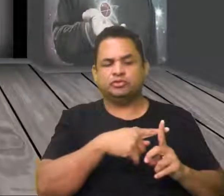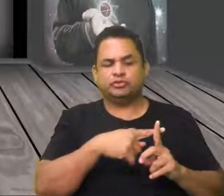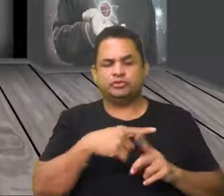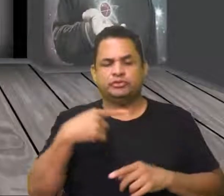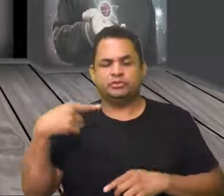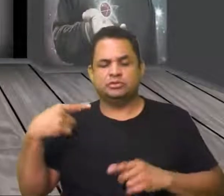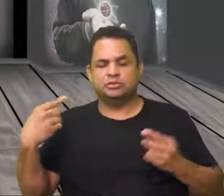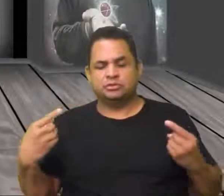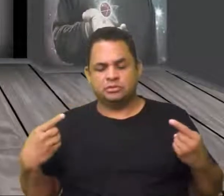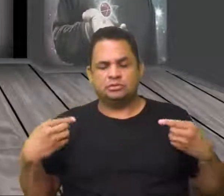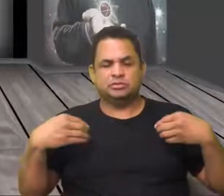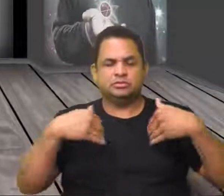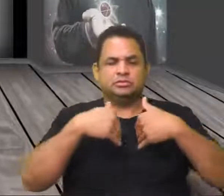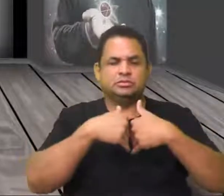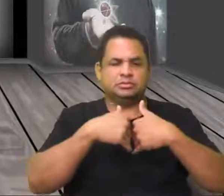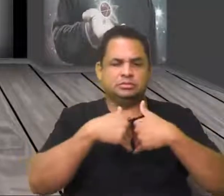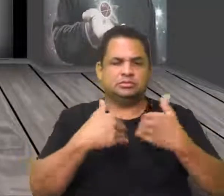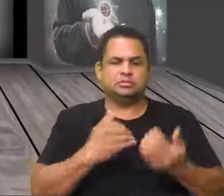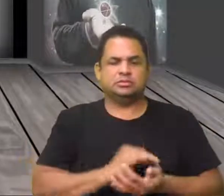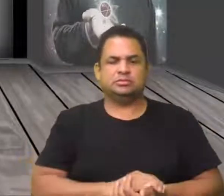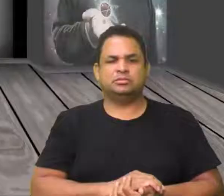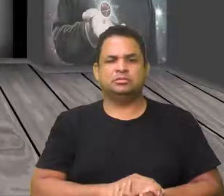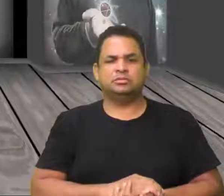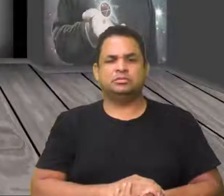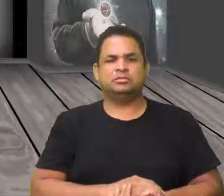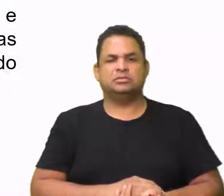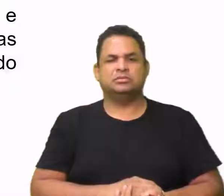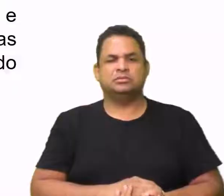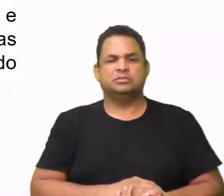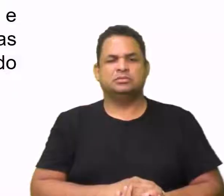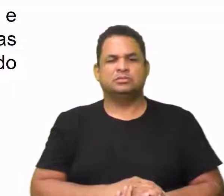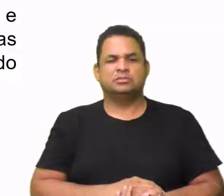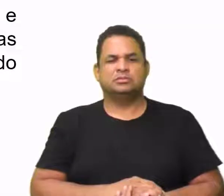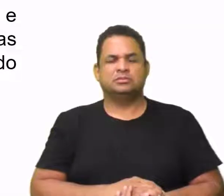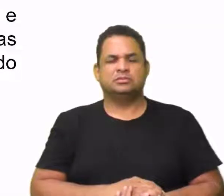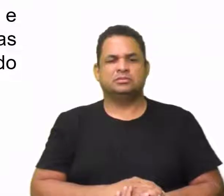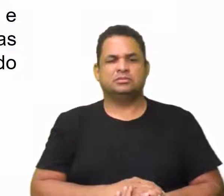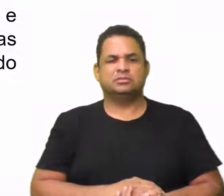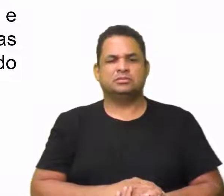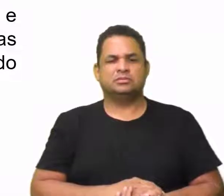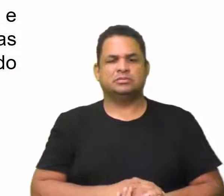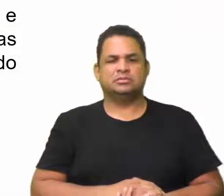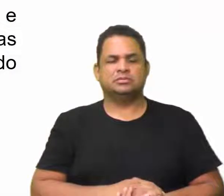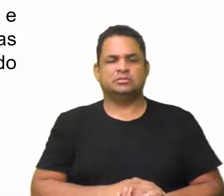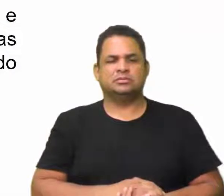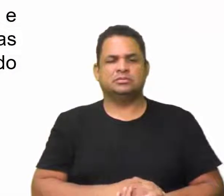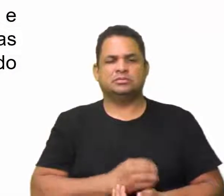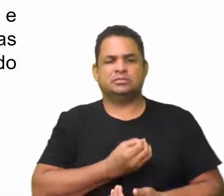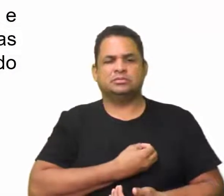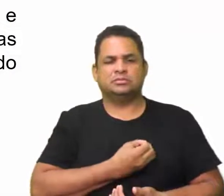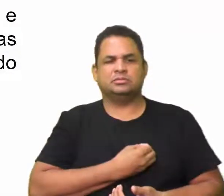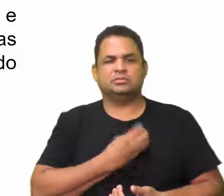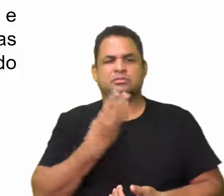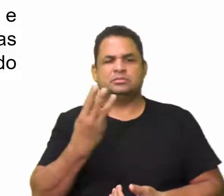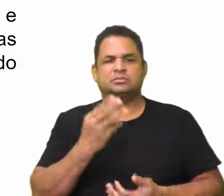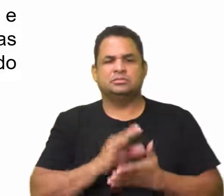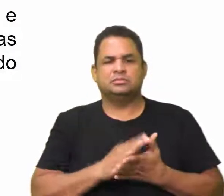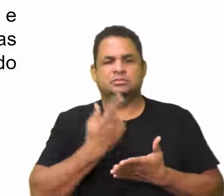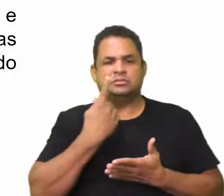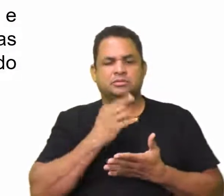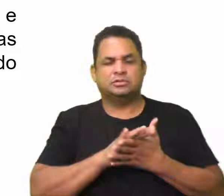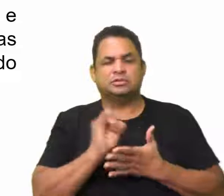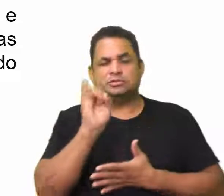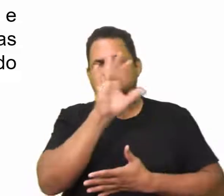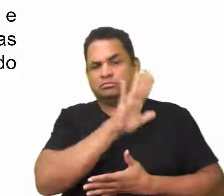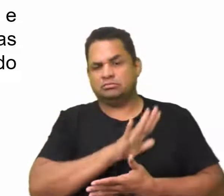negativo, atrai o positivo. Então, vamos dar continuidade? Vamos lá. Questão 3, considere as figuras a seguir. Olha